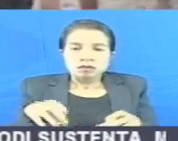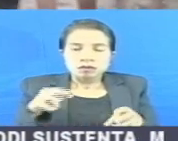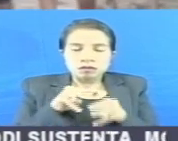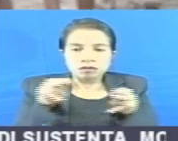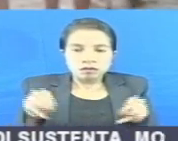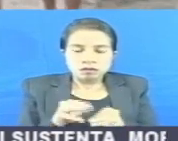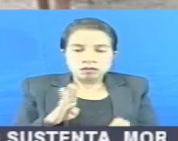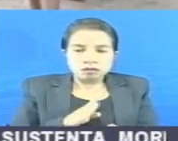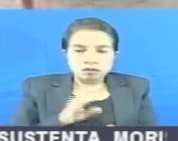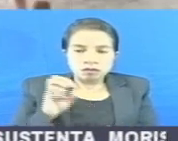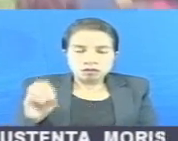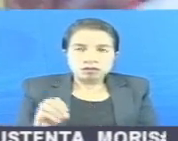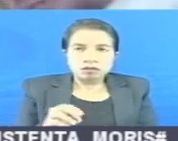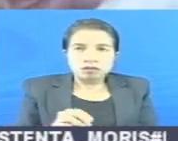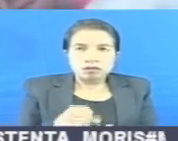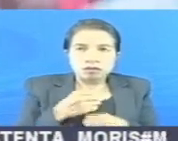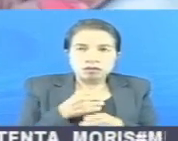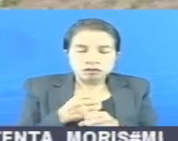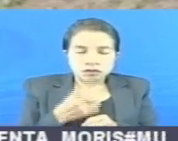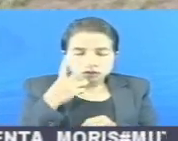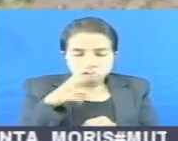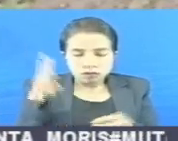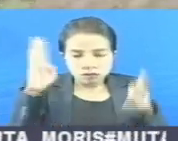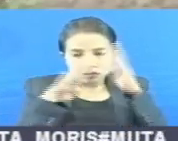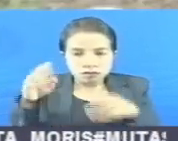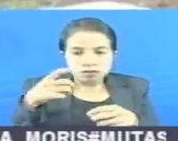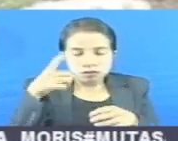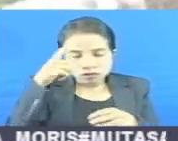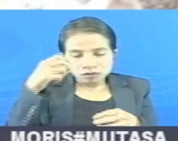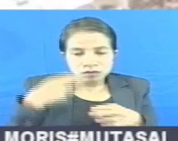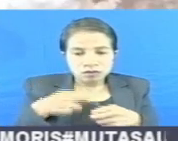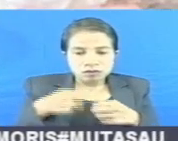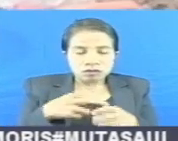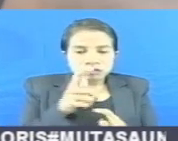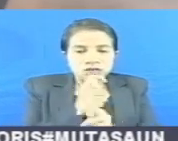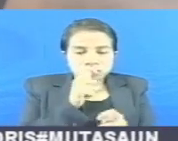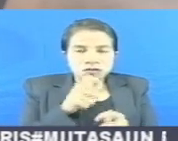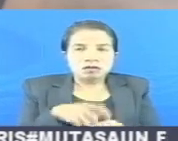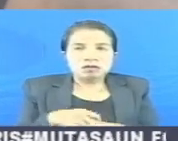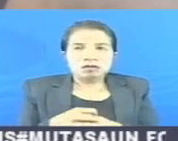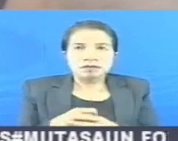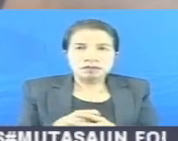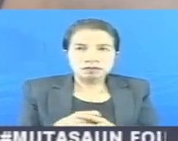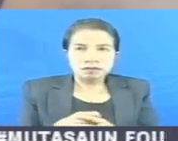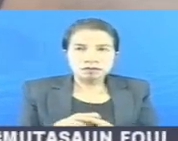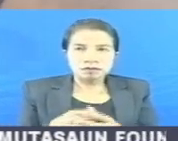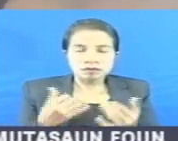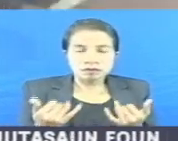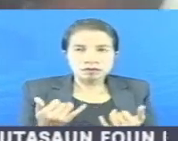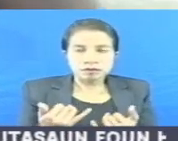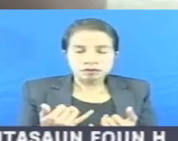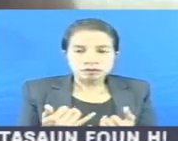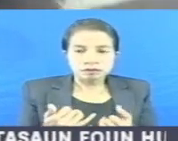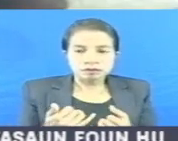Município Bobonaro, ato normaliza situação ne. Tambah dificulta transporte bamai. Ini hari mah kita agora ramai. Kalau